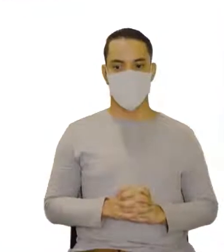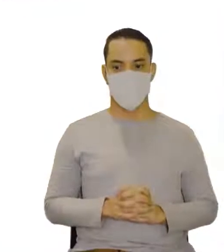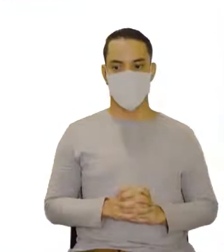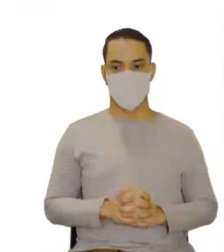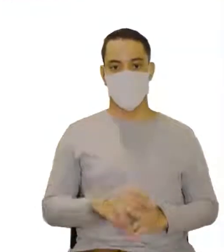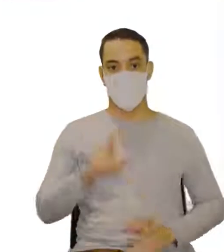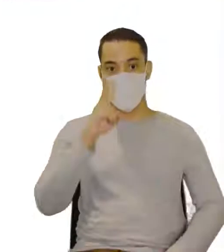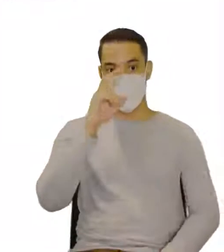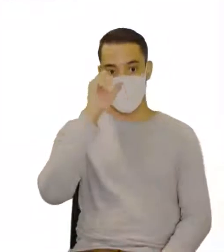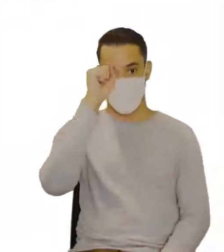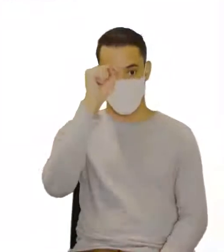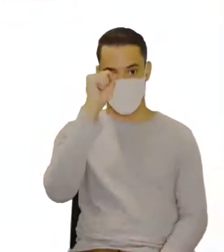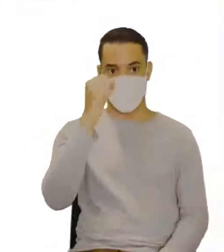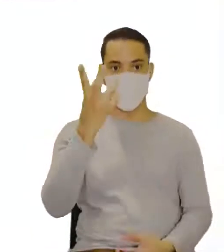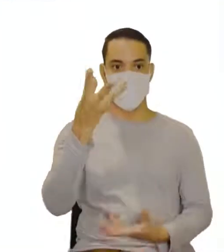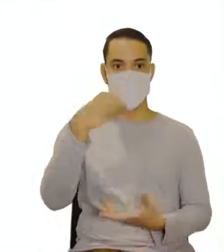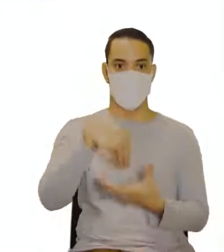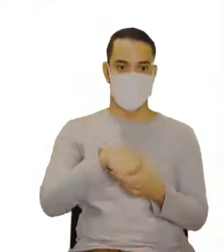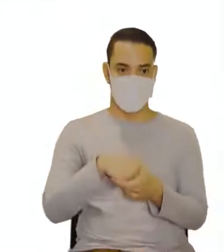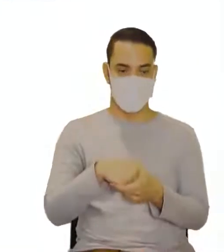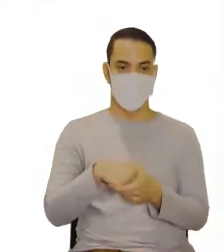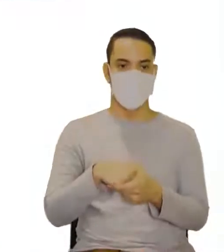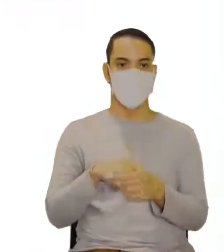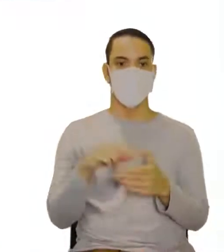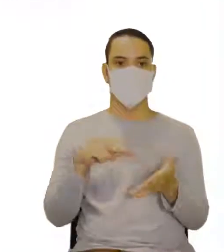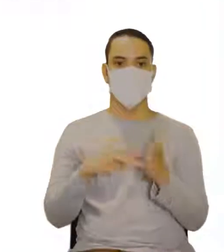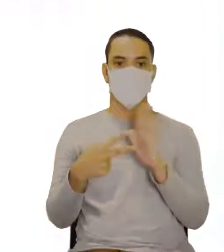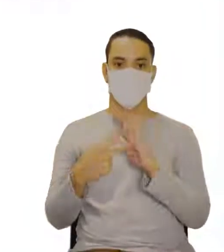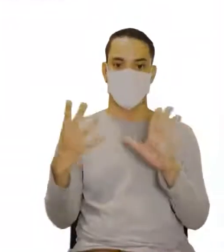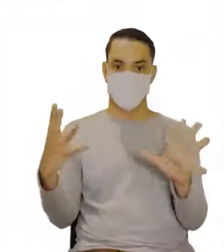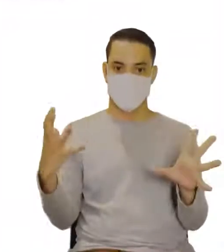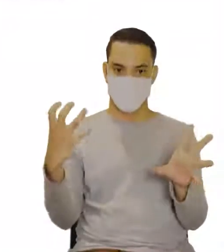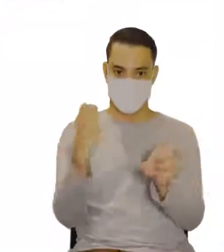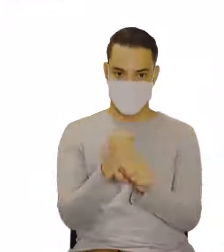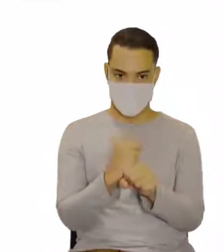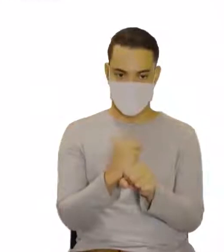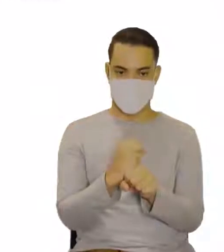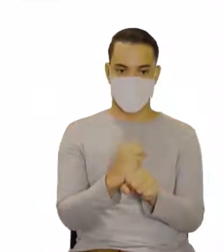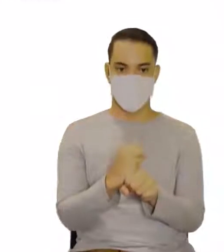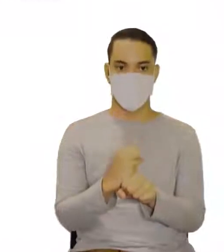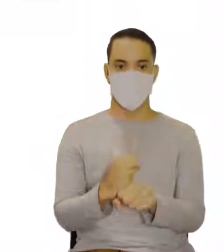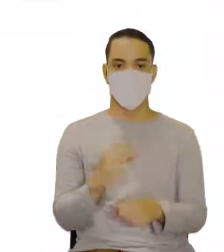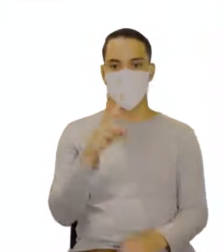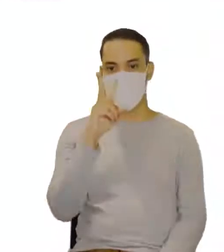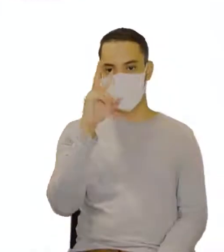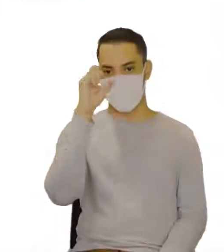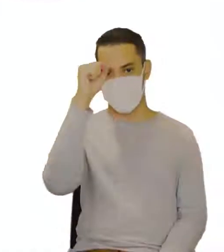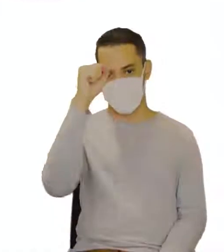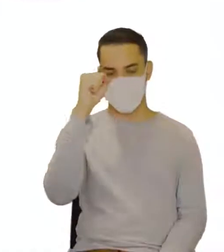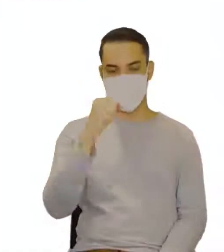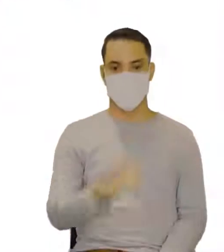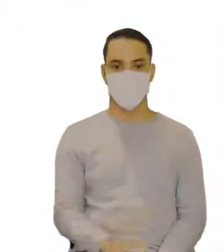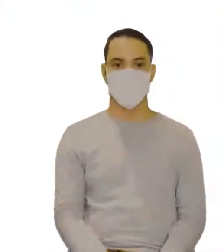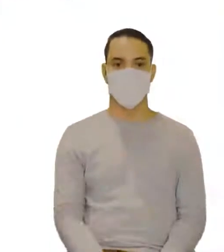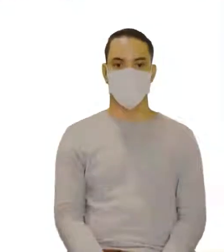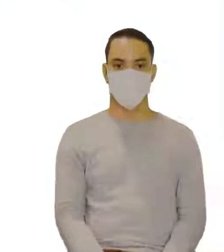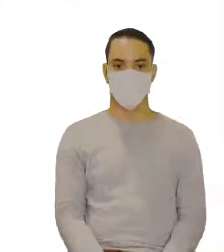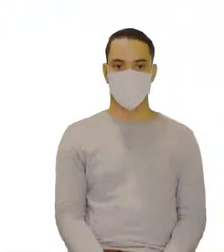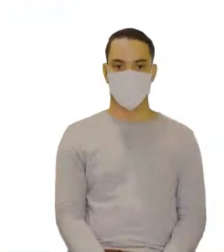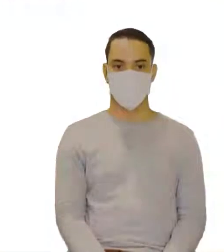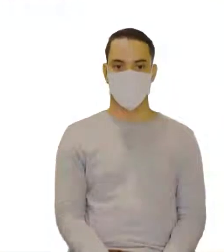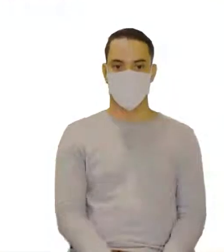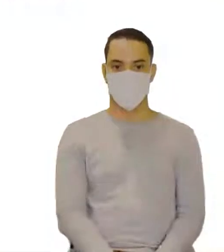força eletromotriz equivalente é a soma das forças eletromotrizes,